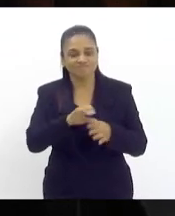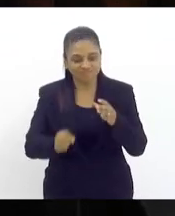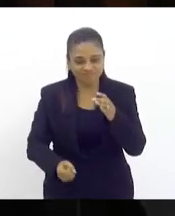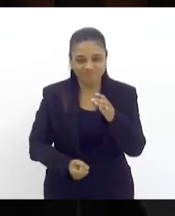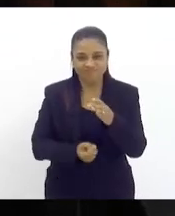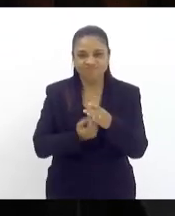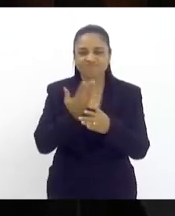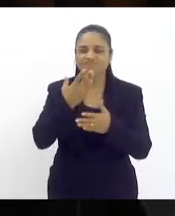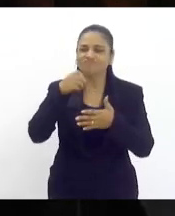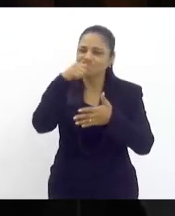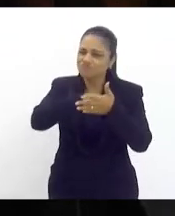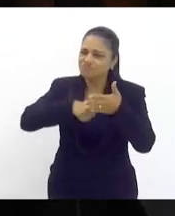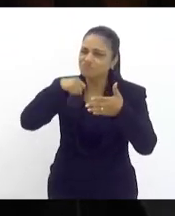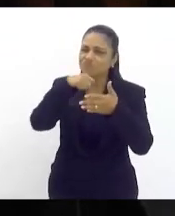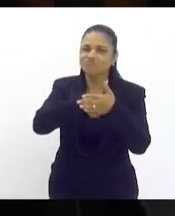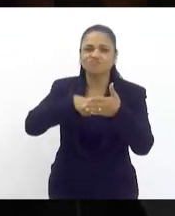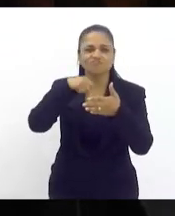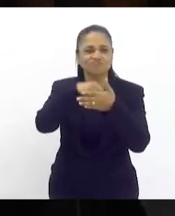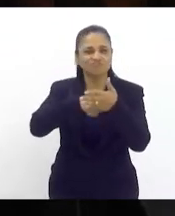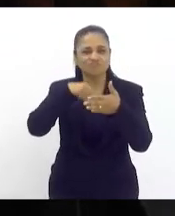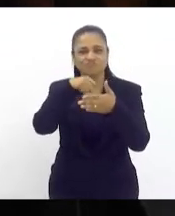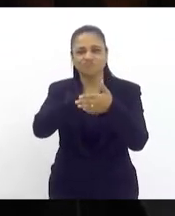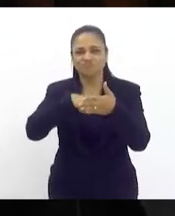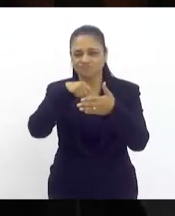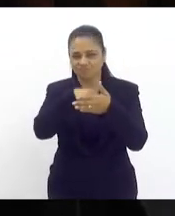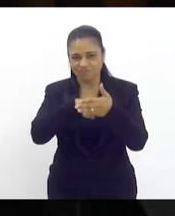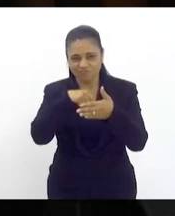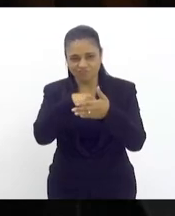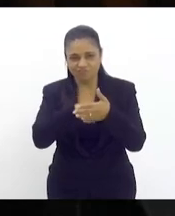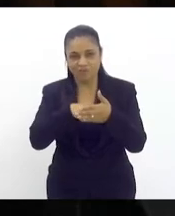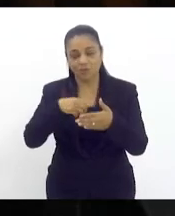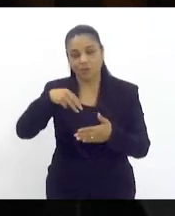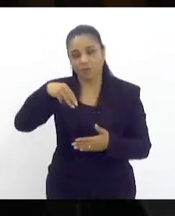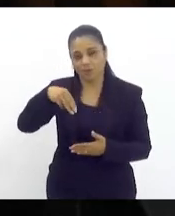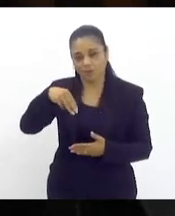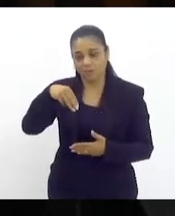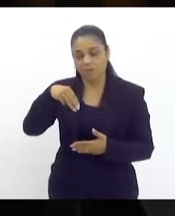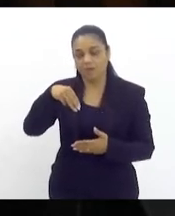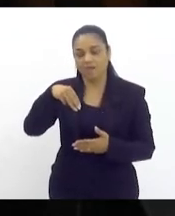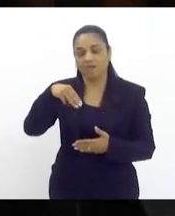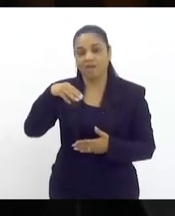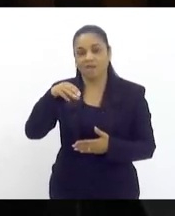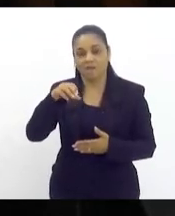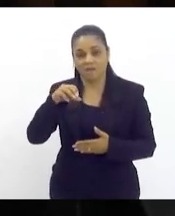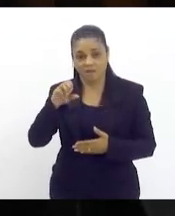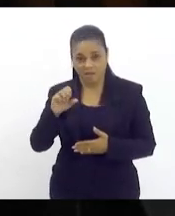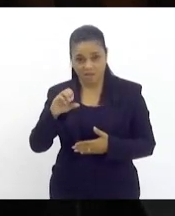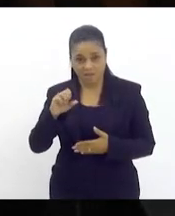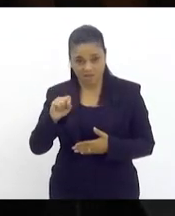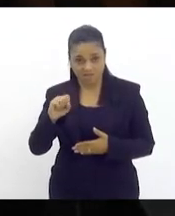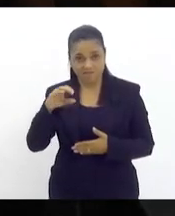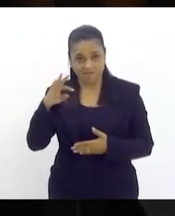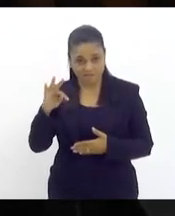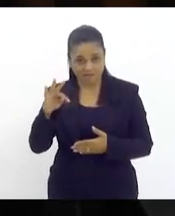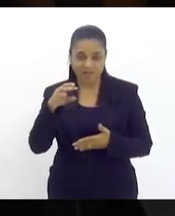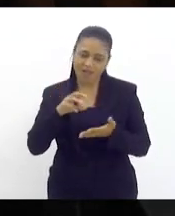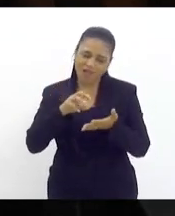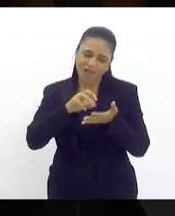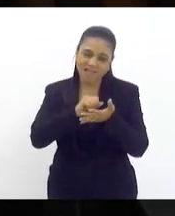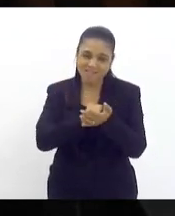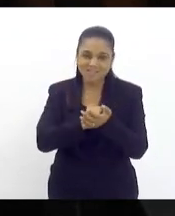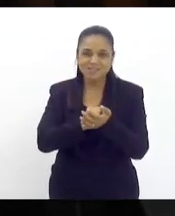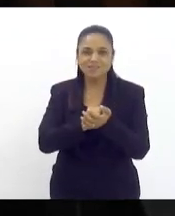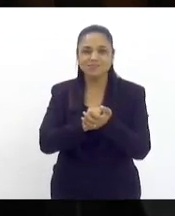de luta e onde nasce o MST Então queria também Fazer o registro com apenas uma